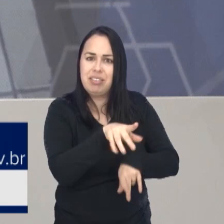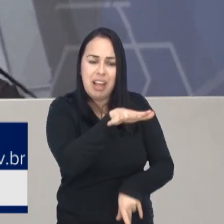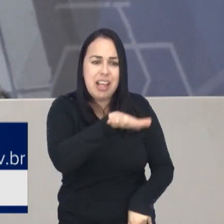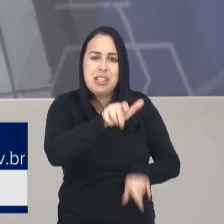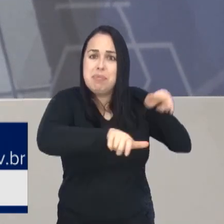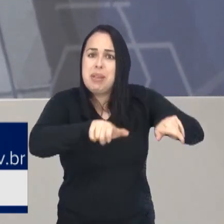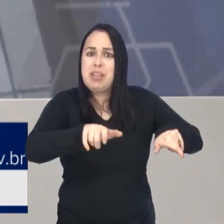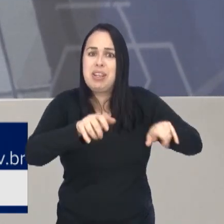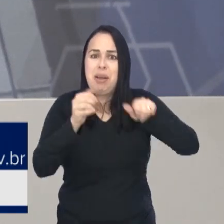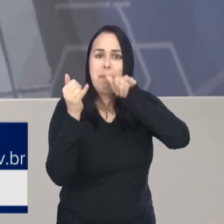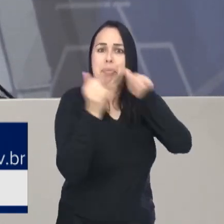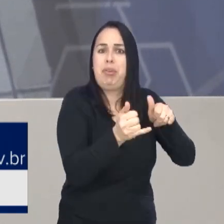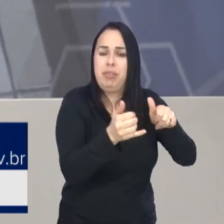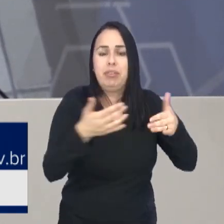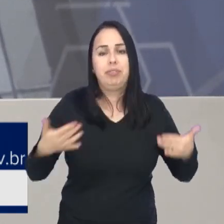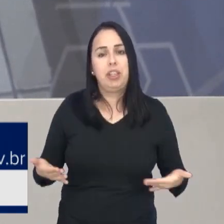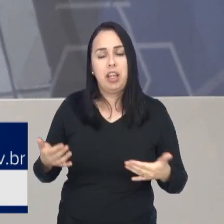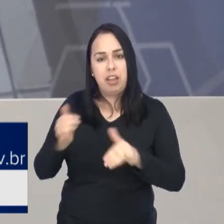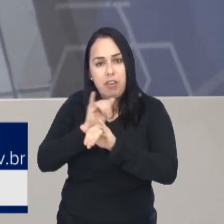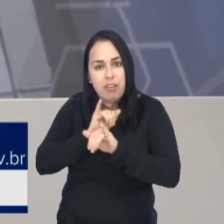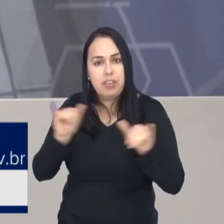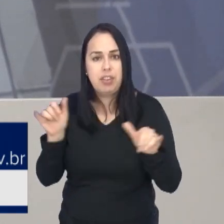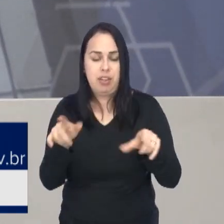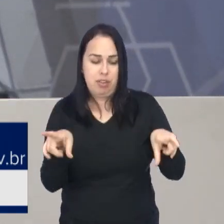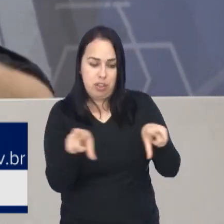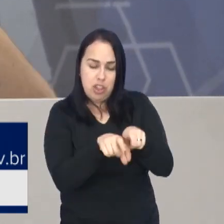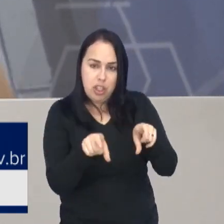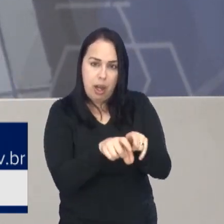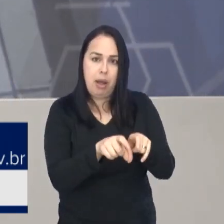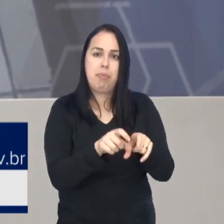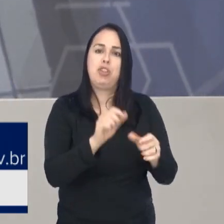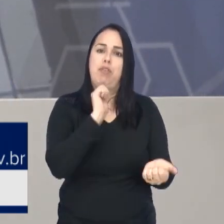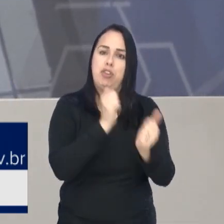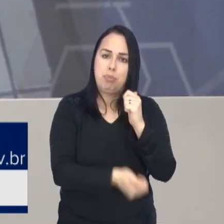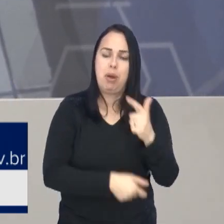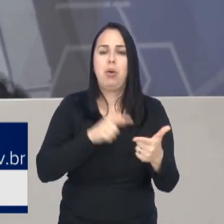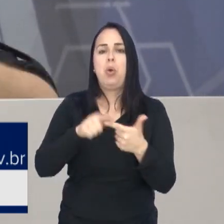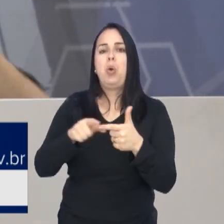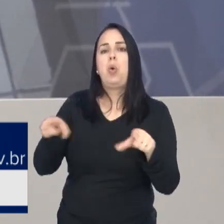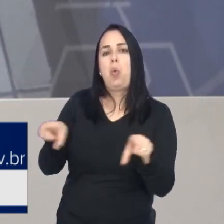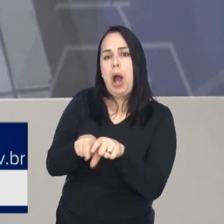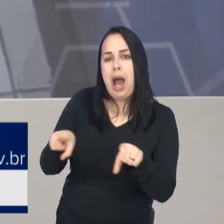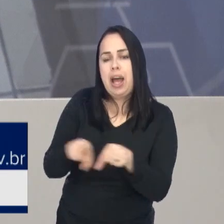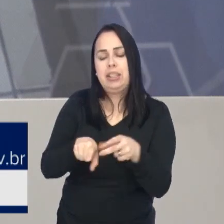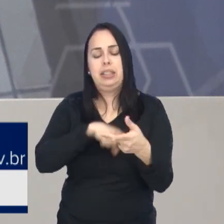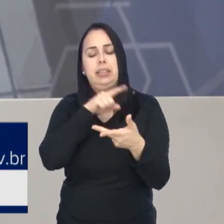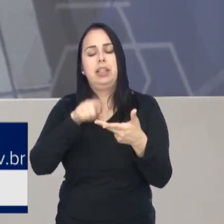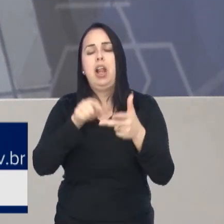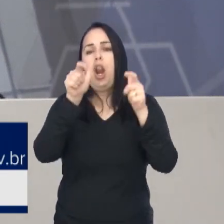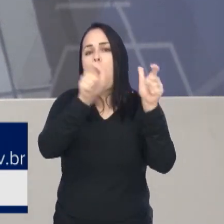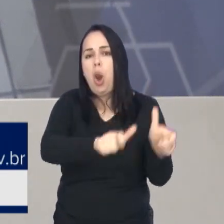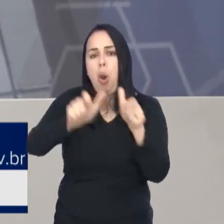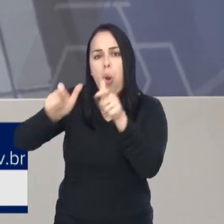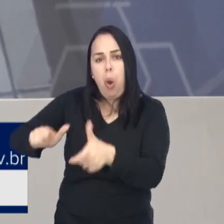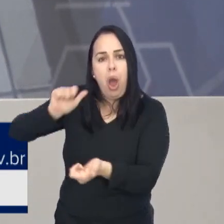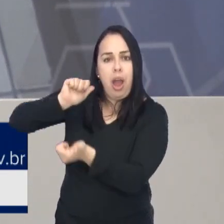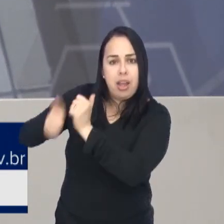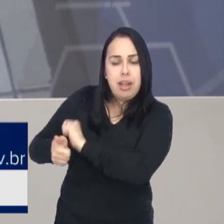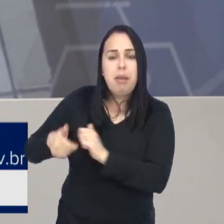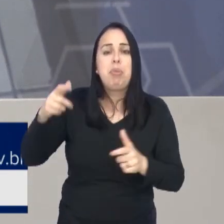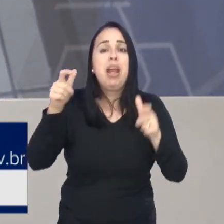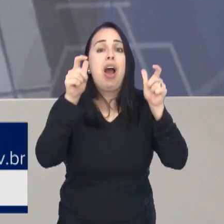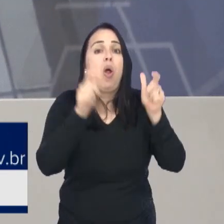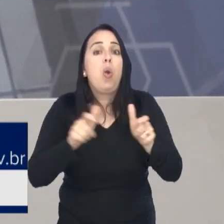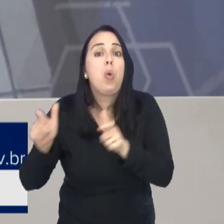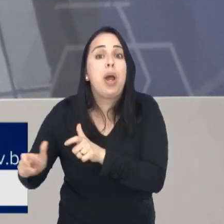as pessoas. E aqui eu vou falar de campo de futebol, vou falar de quadra de futebol, vou falar de espaço esportivo, porque são locais onde